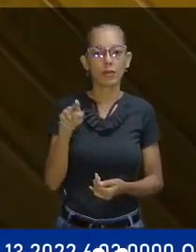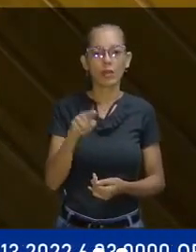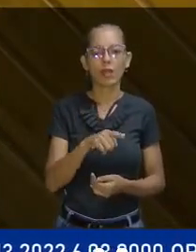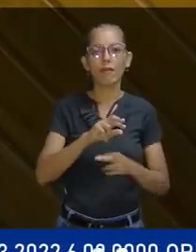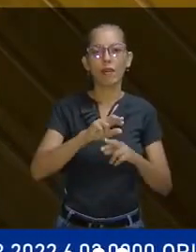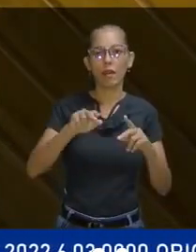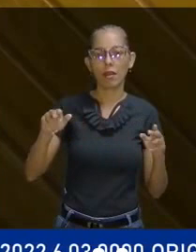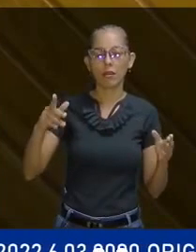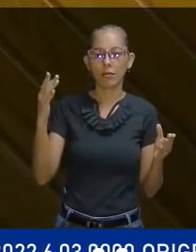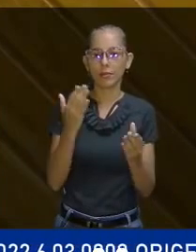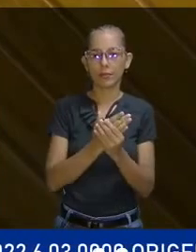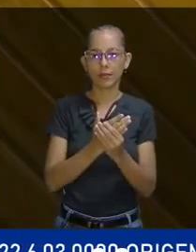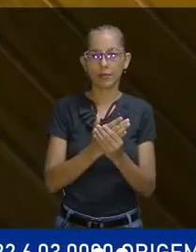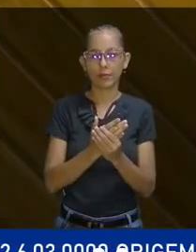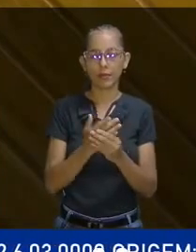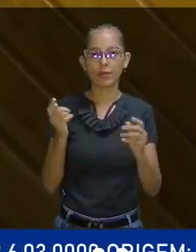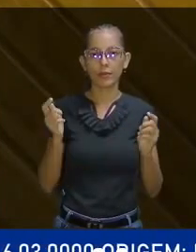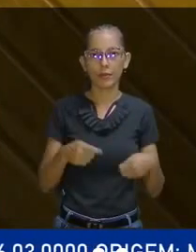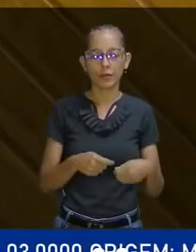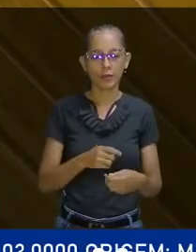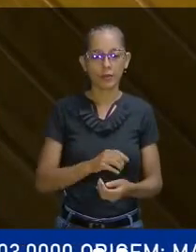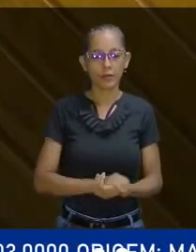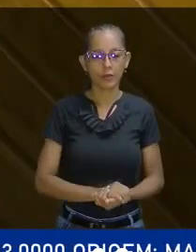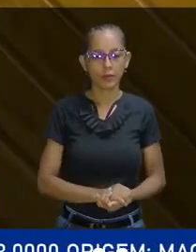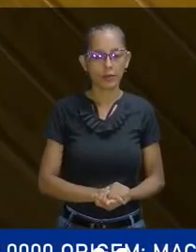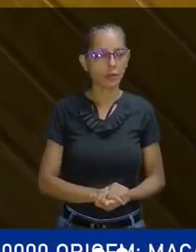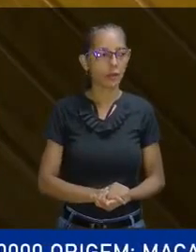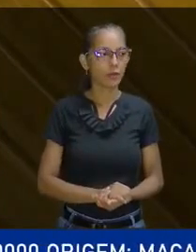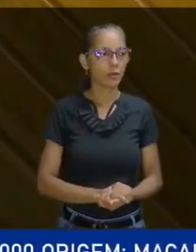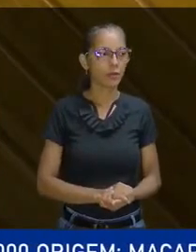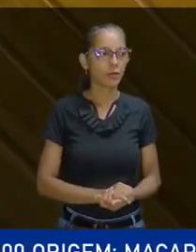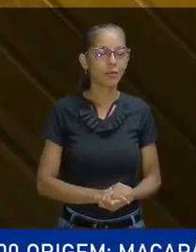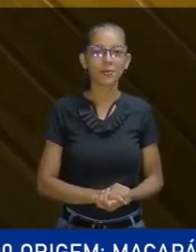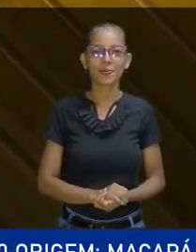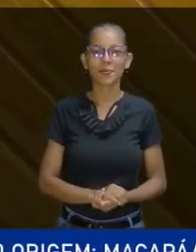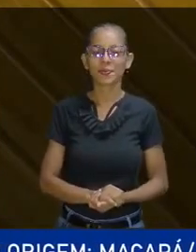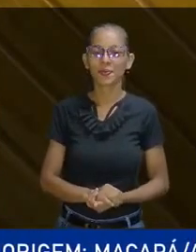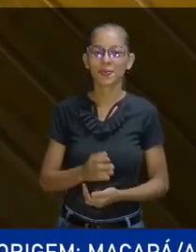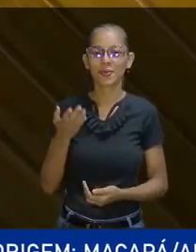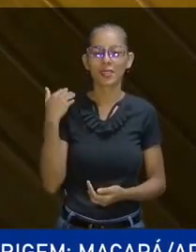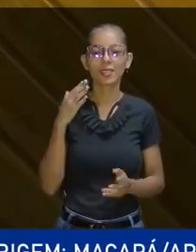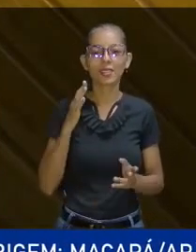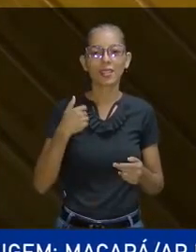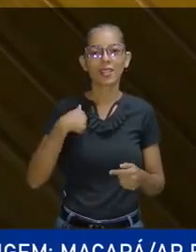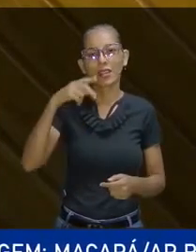Acórdão 770-6221, na ação de investigação judicial eleitoral